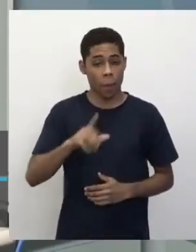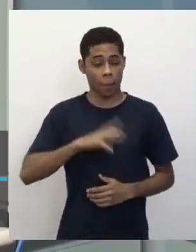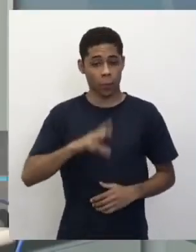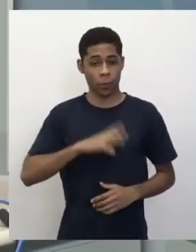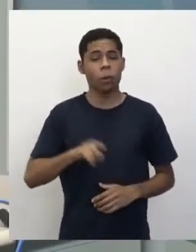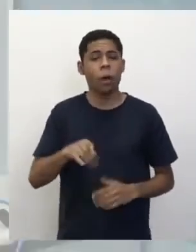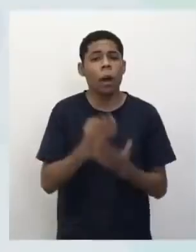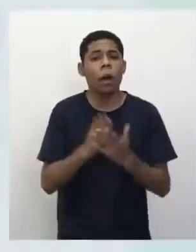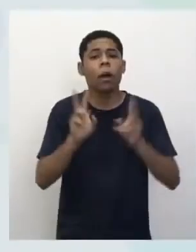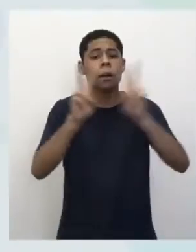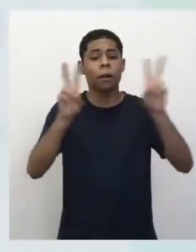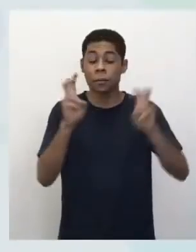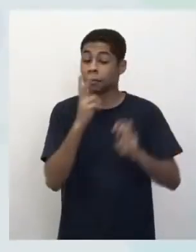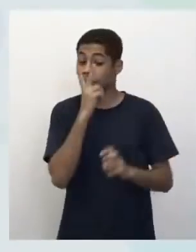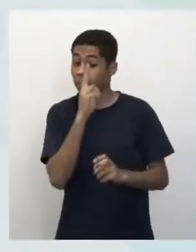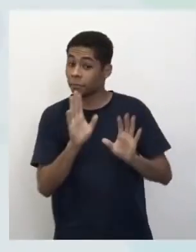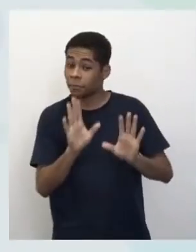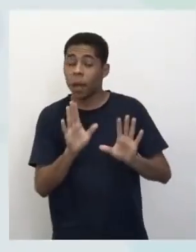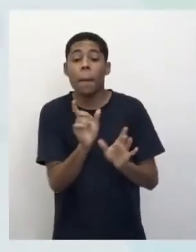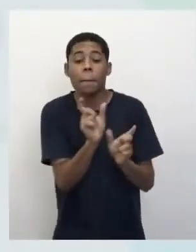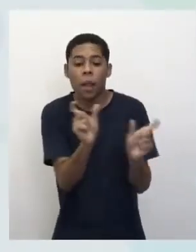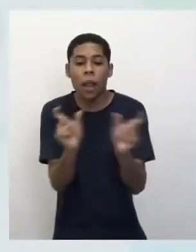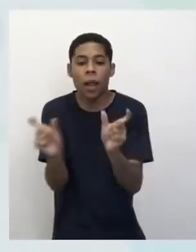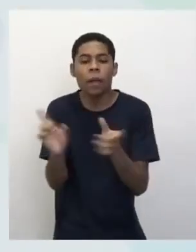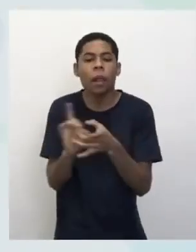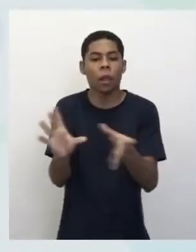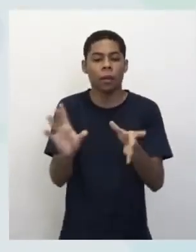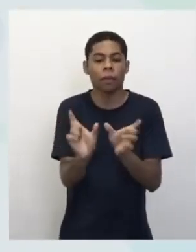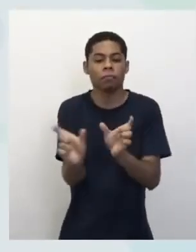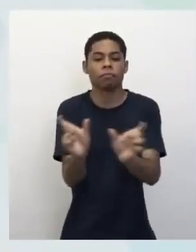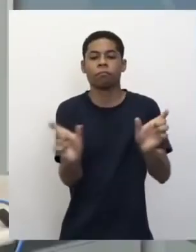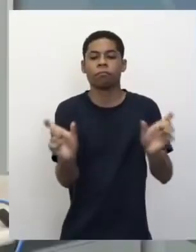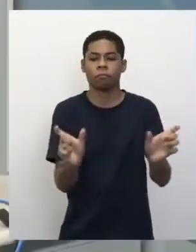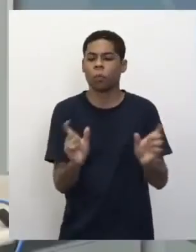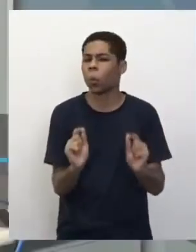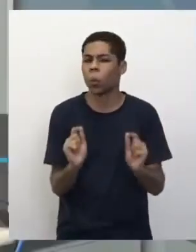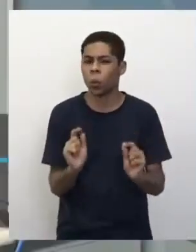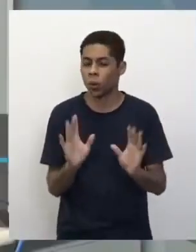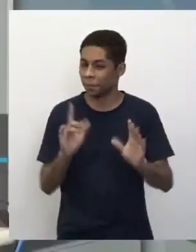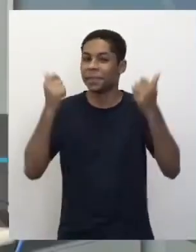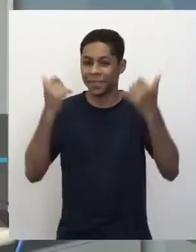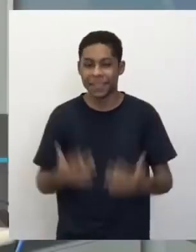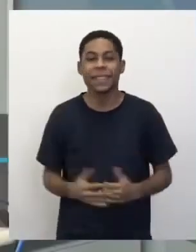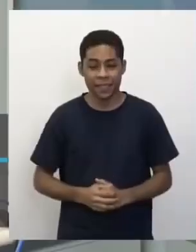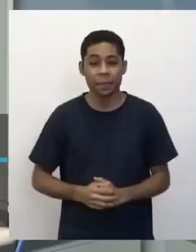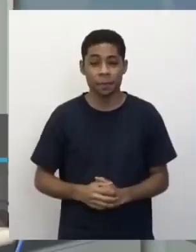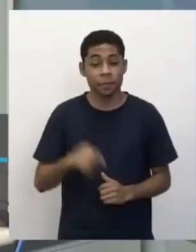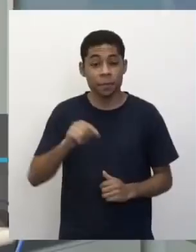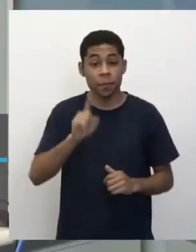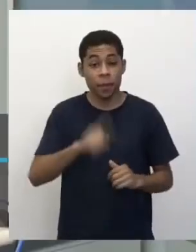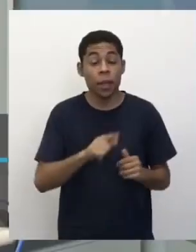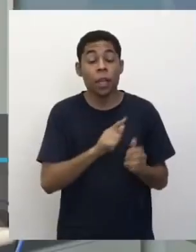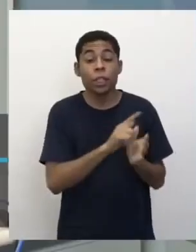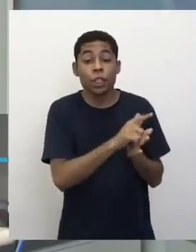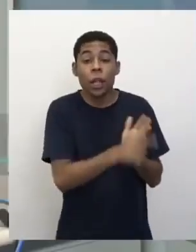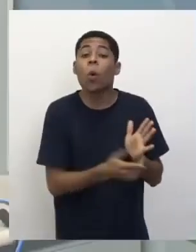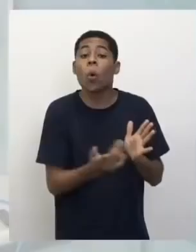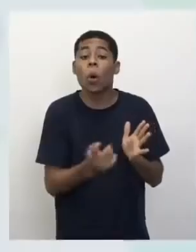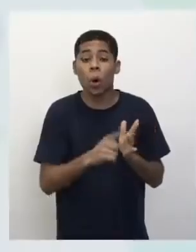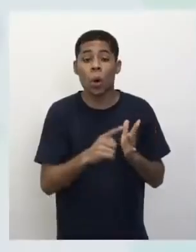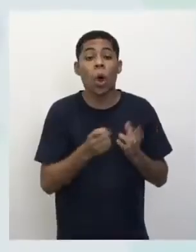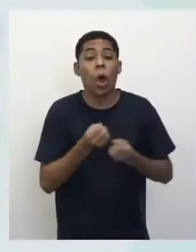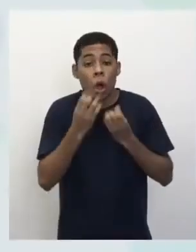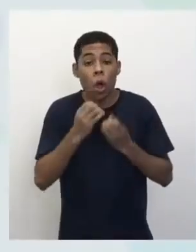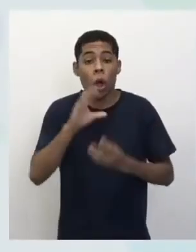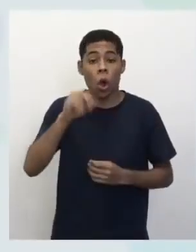é, aparentemente, palavras soltas. O tema da nossa aula é o gênero conto, estratégias